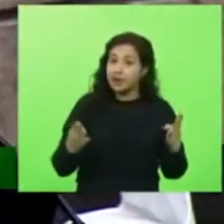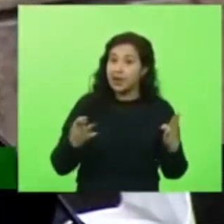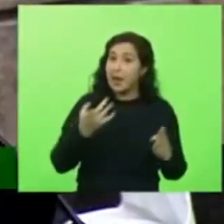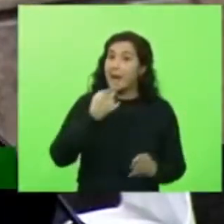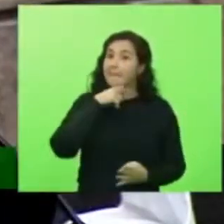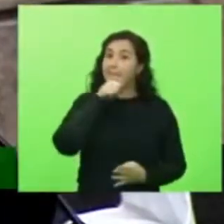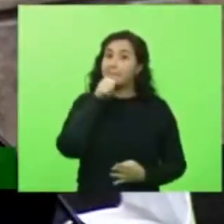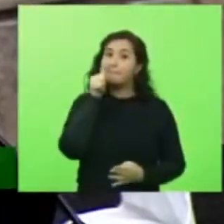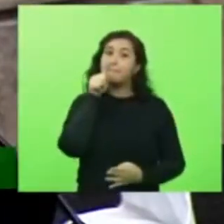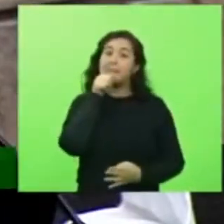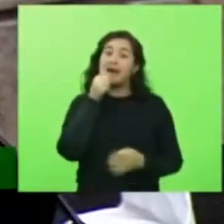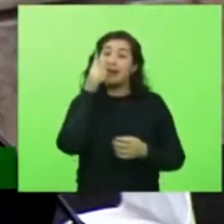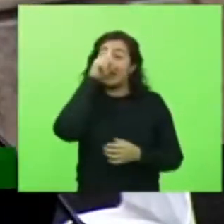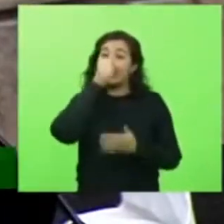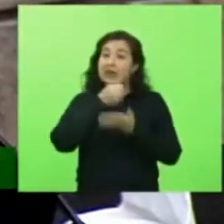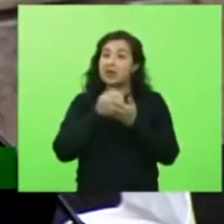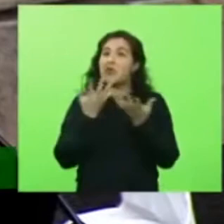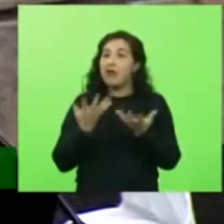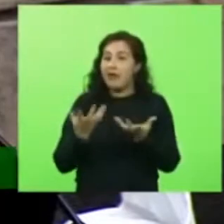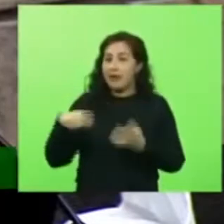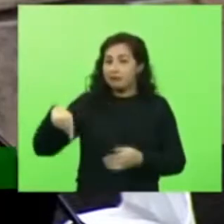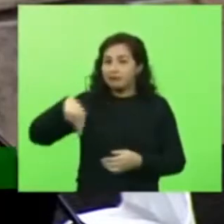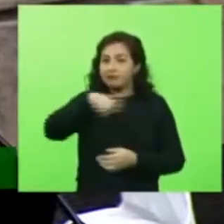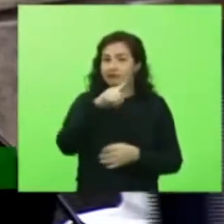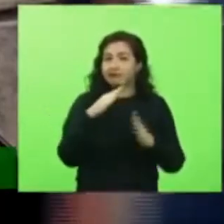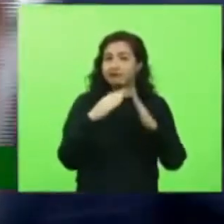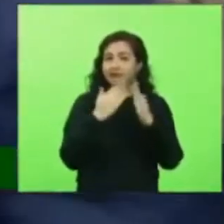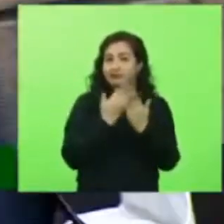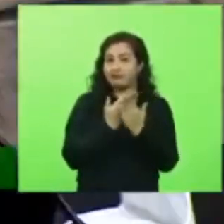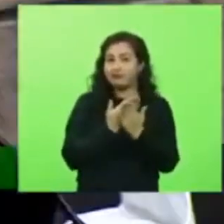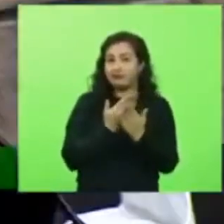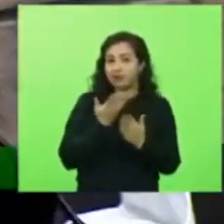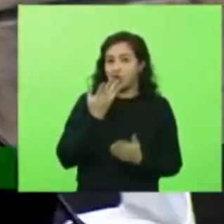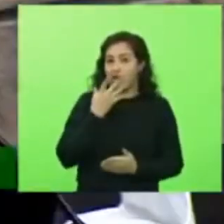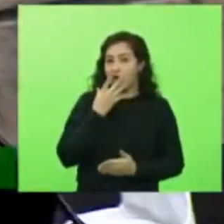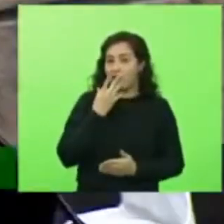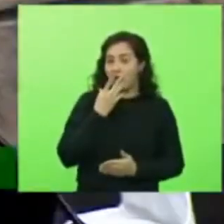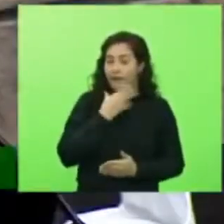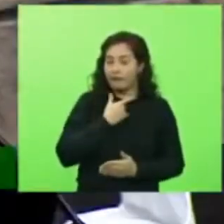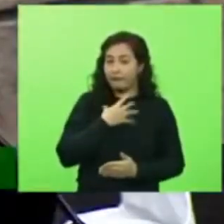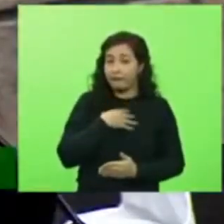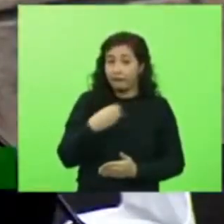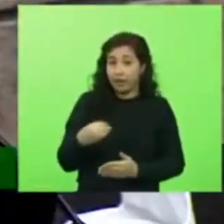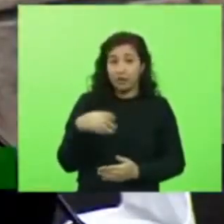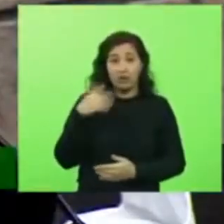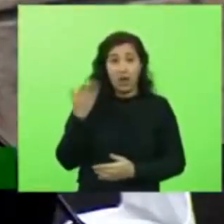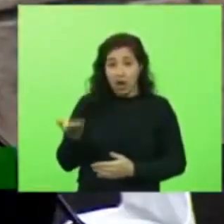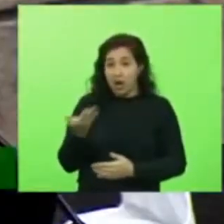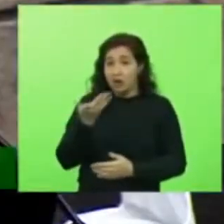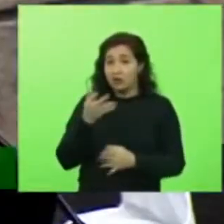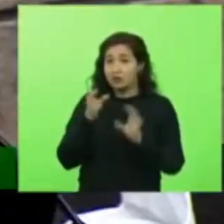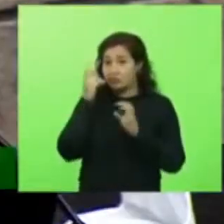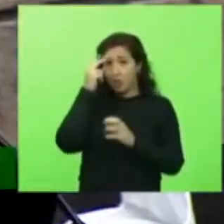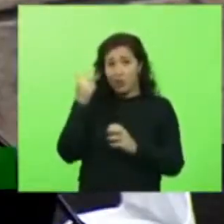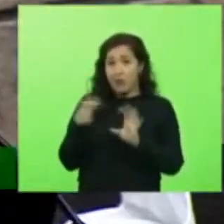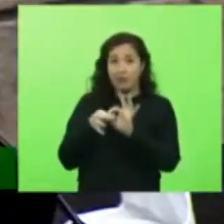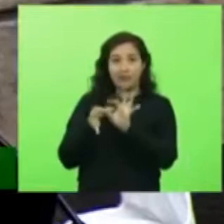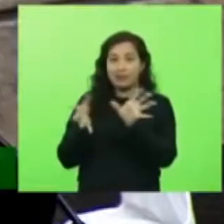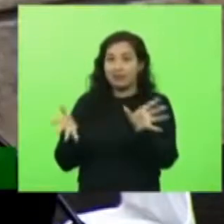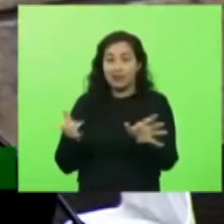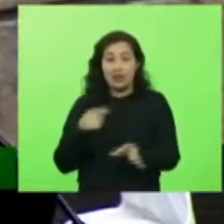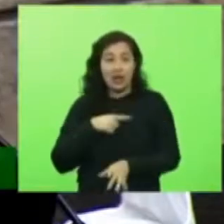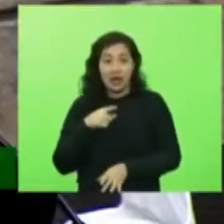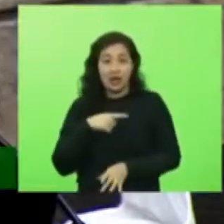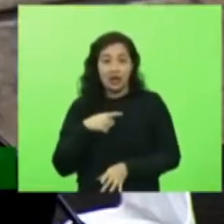decidem enviar os seus filhos, os pais devem ter essa liberdade. Nós não podemos